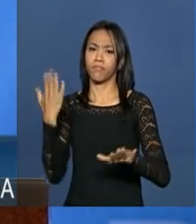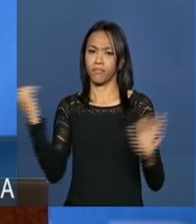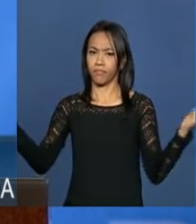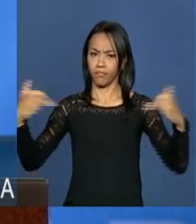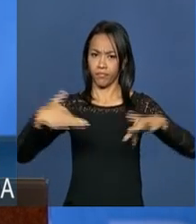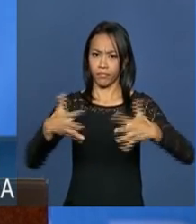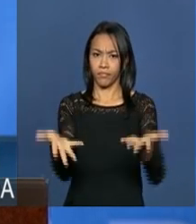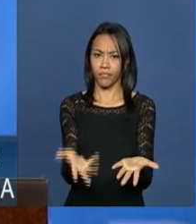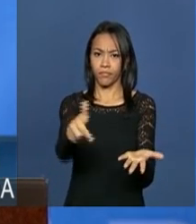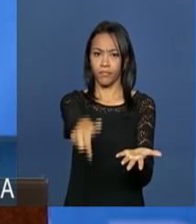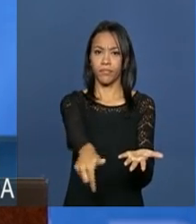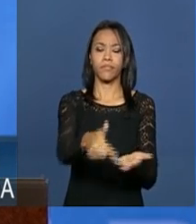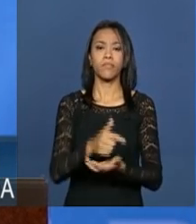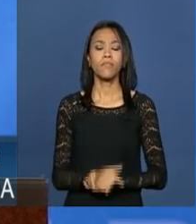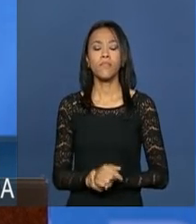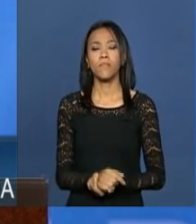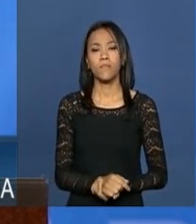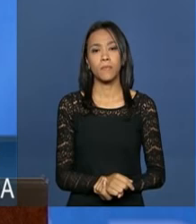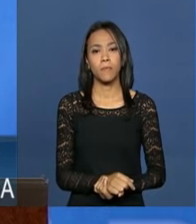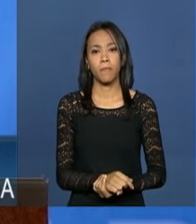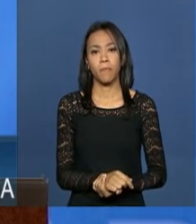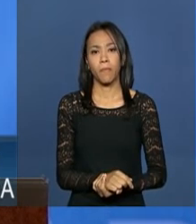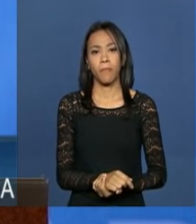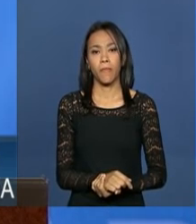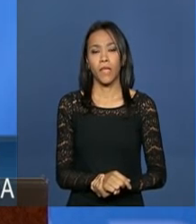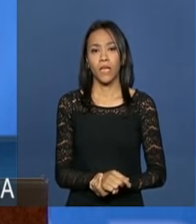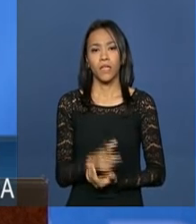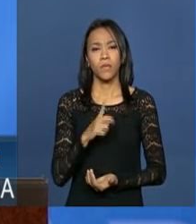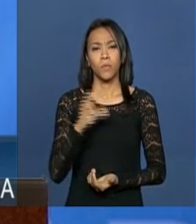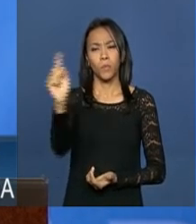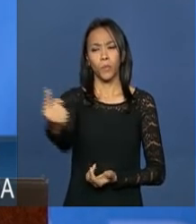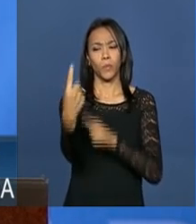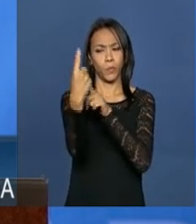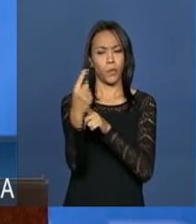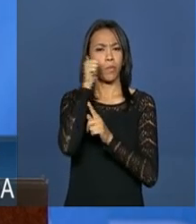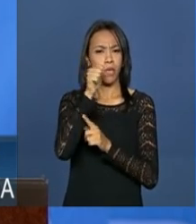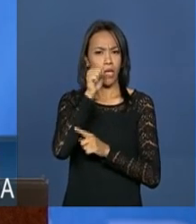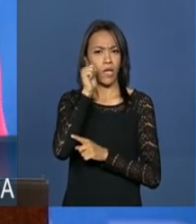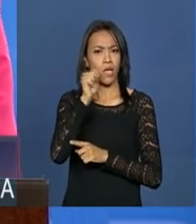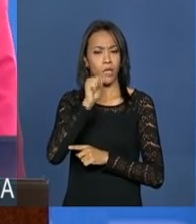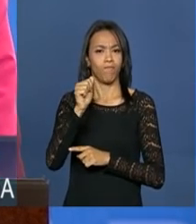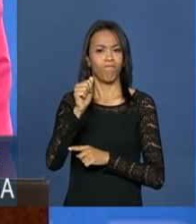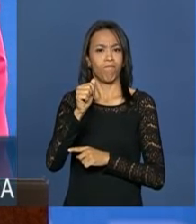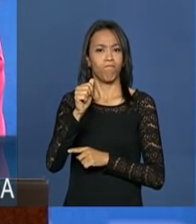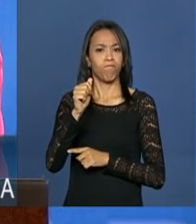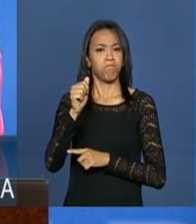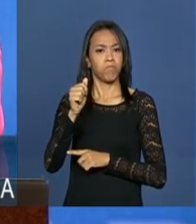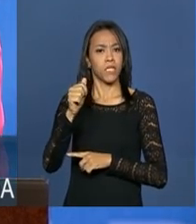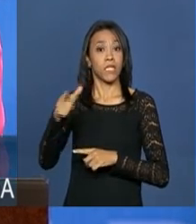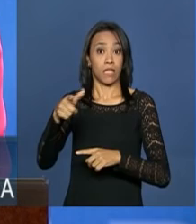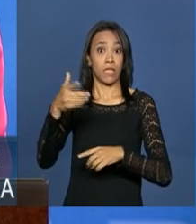mulheres. veio uma uma artista que disse que não apoiava o